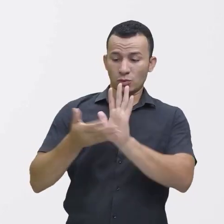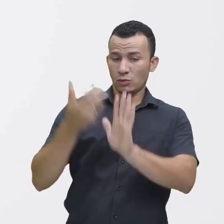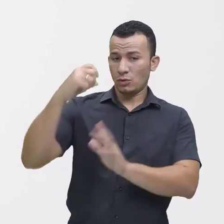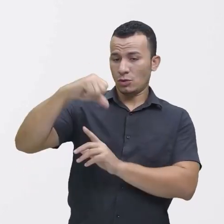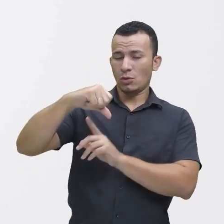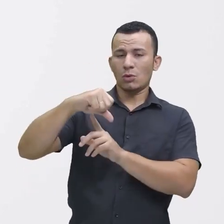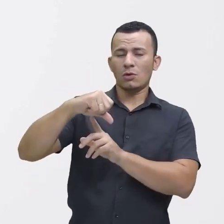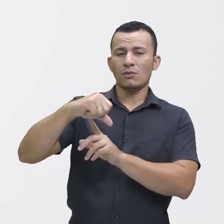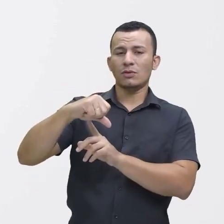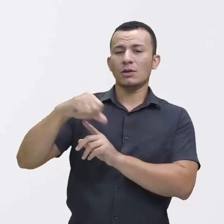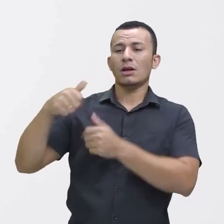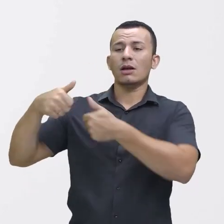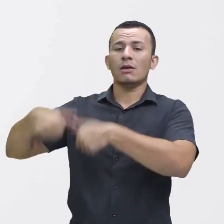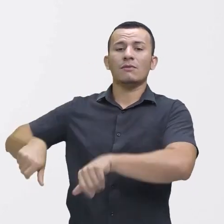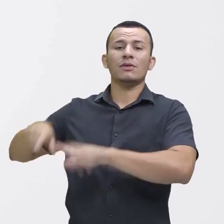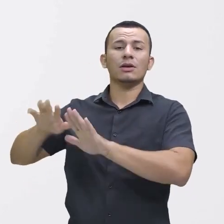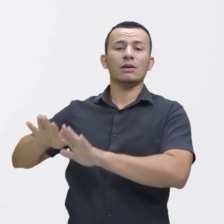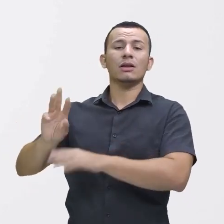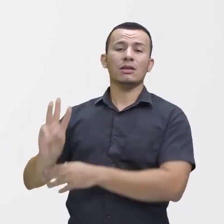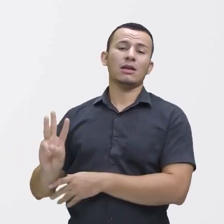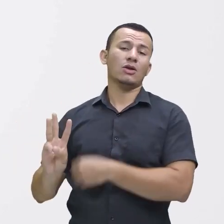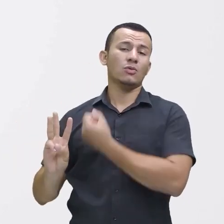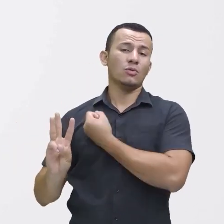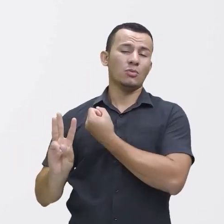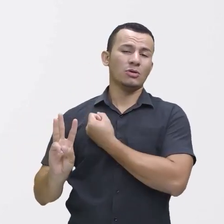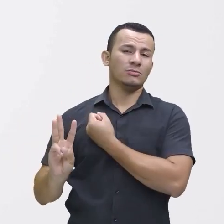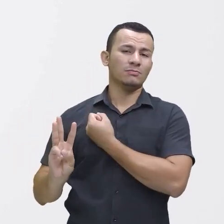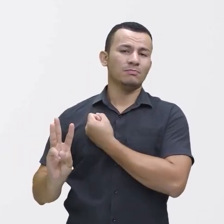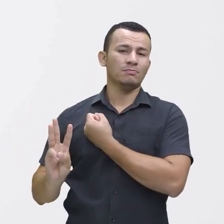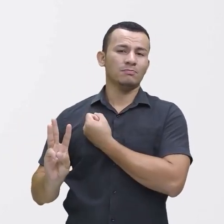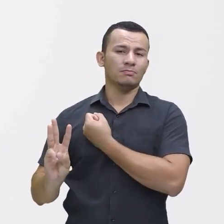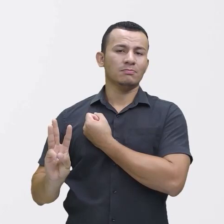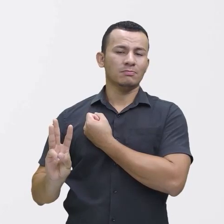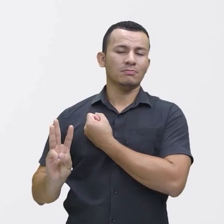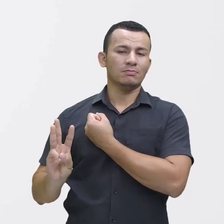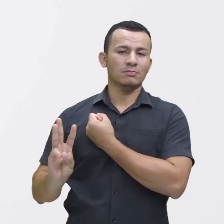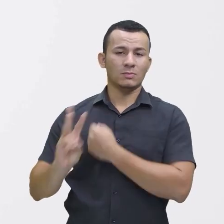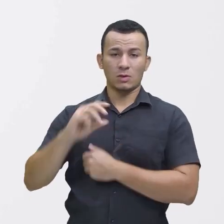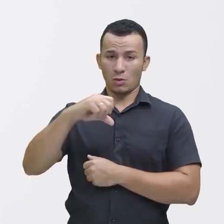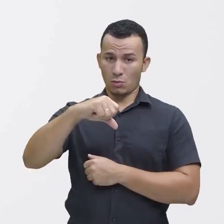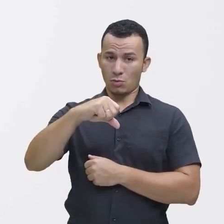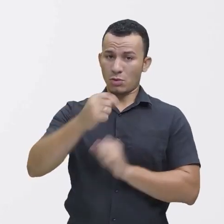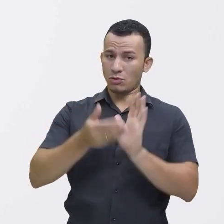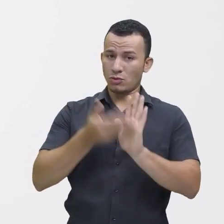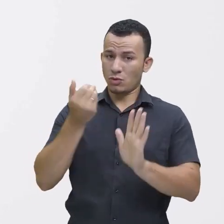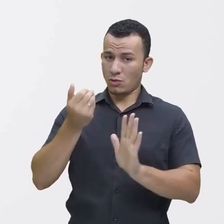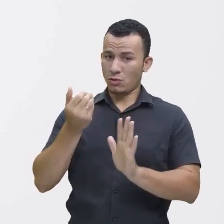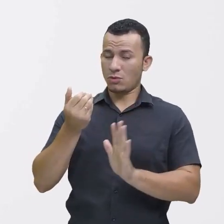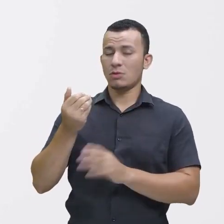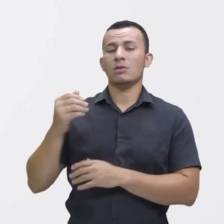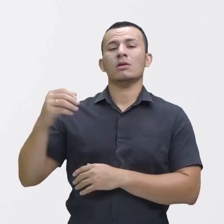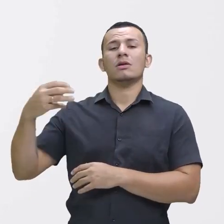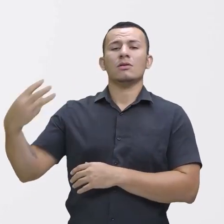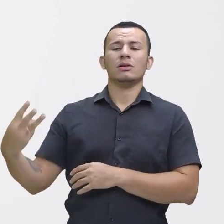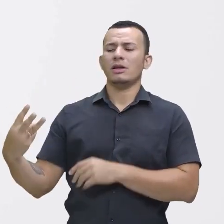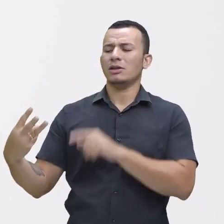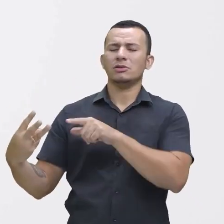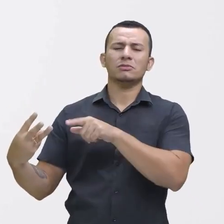só restaram 3, só ficou com 3 números. Eu tinha um número, tirei 9 e ficou 3.